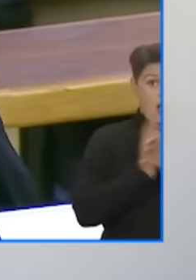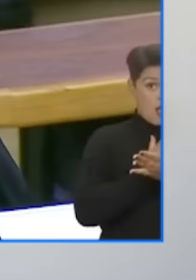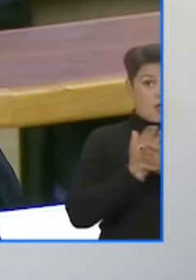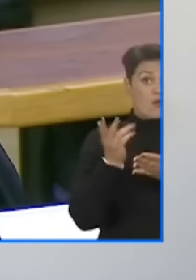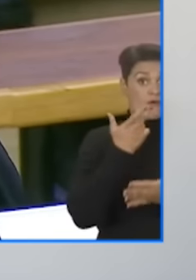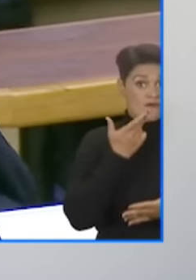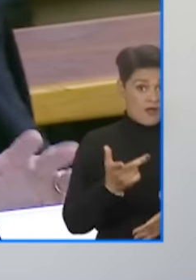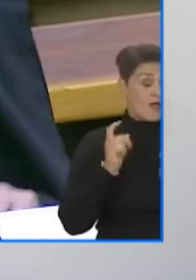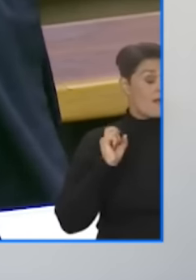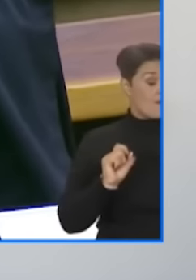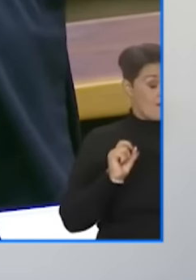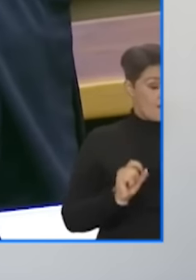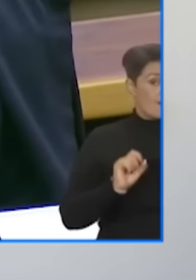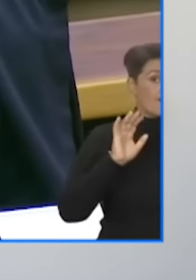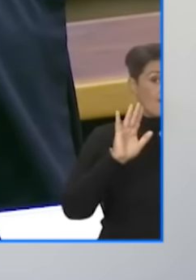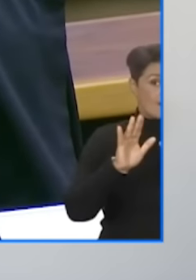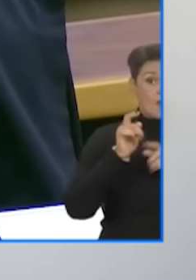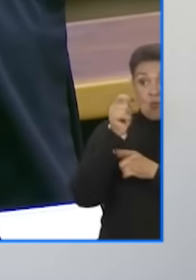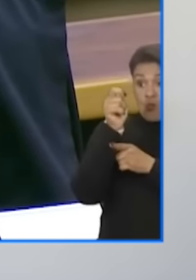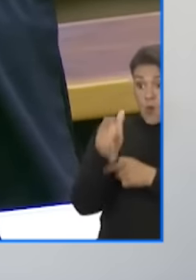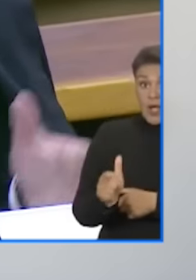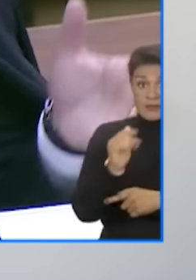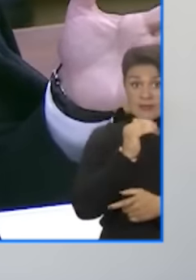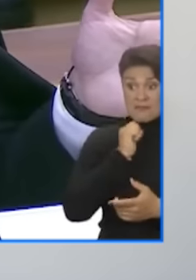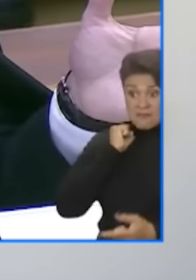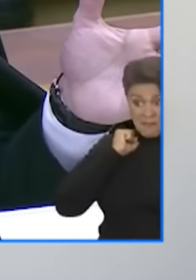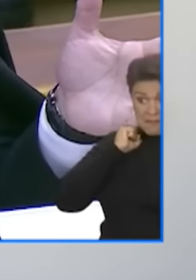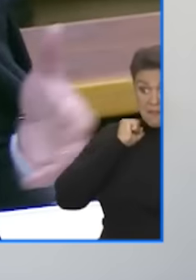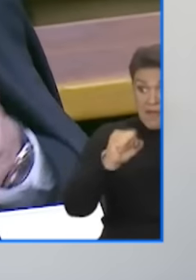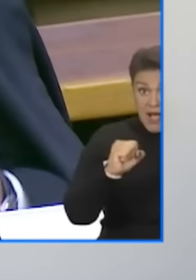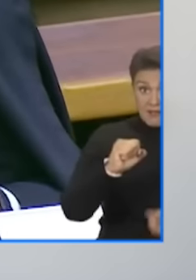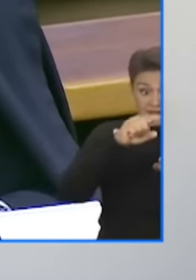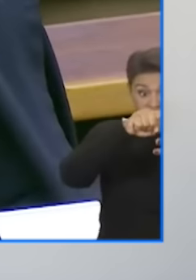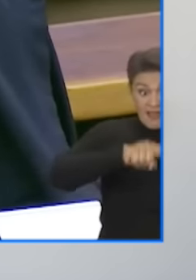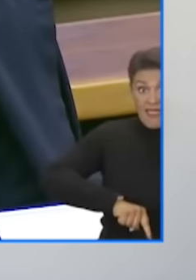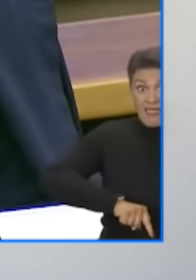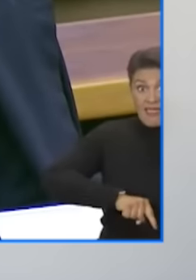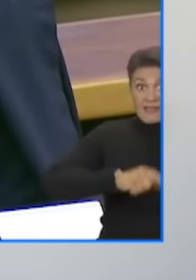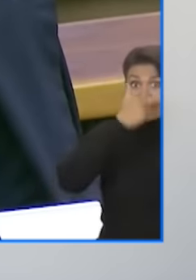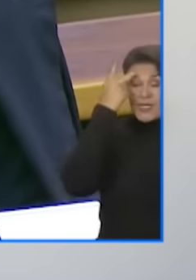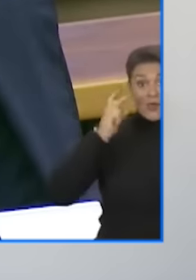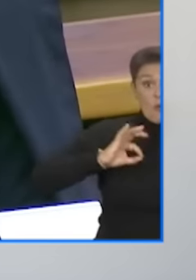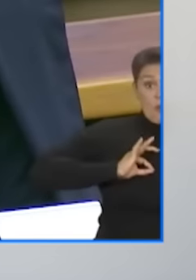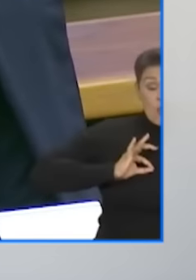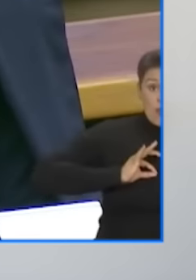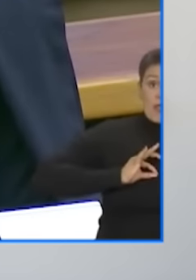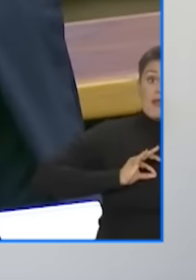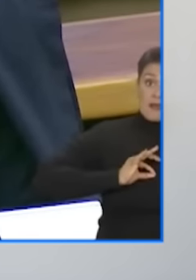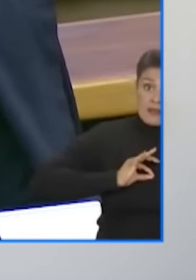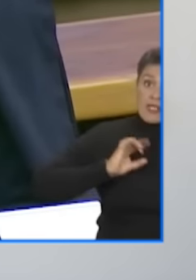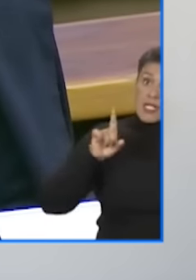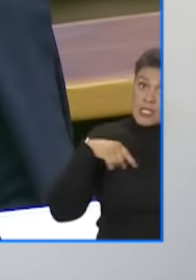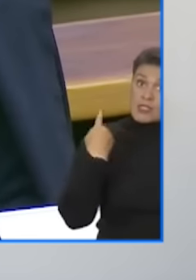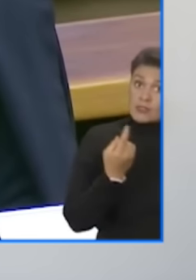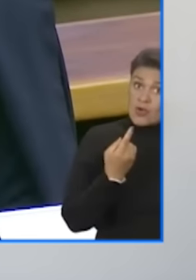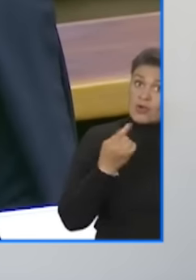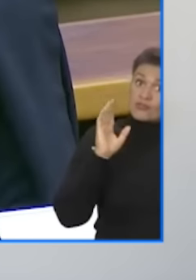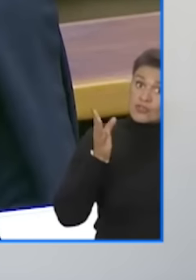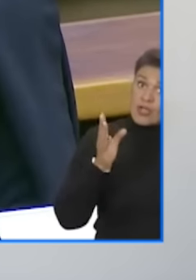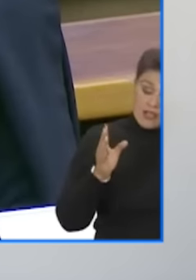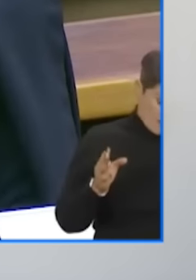nossa Constituição Federal. Todos os tribunais eleitorais, isso não é uma peculiaridade somente do TSE, tá? O TRE, por exemplo, ou